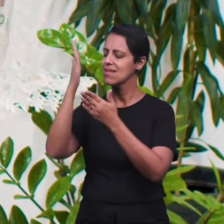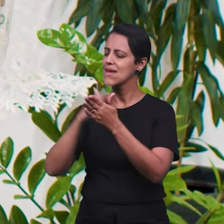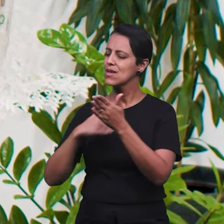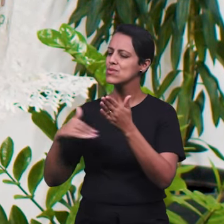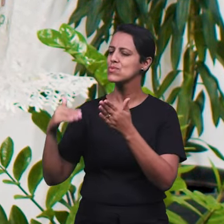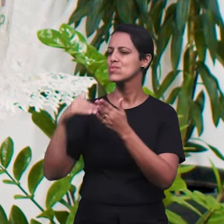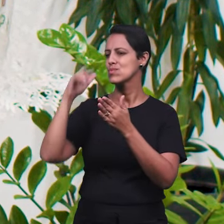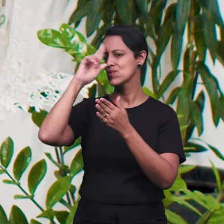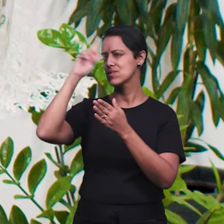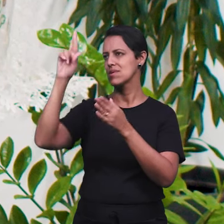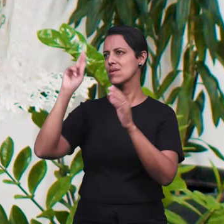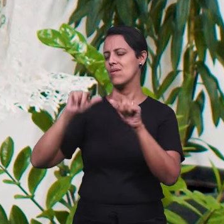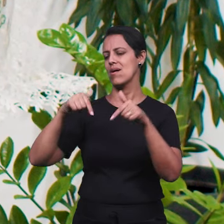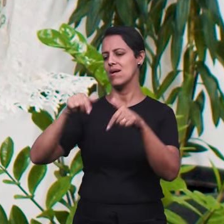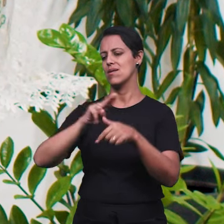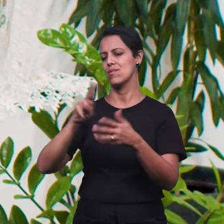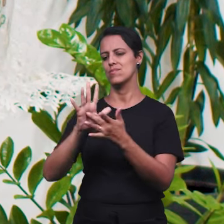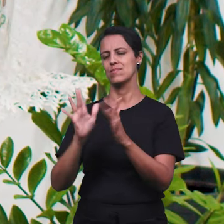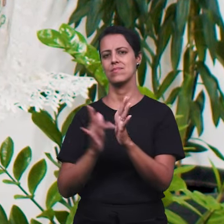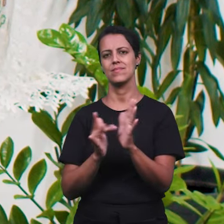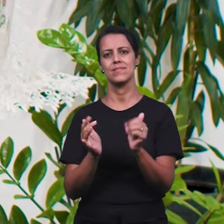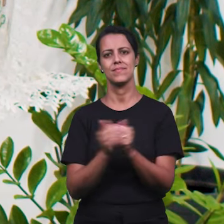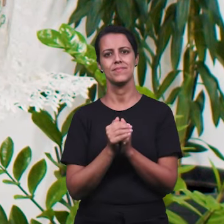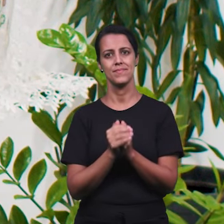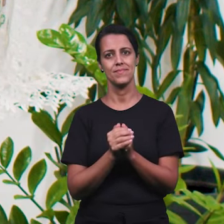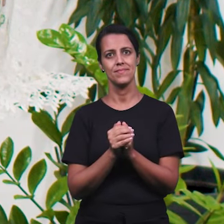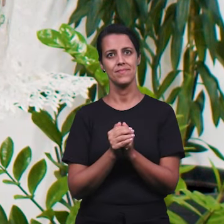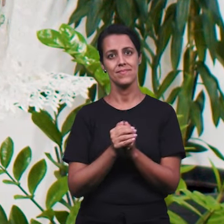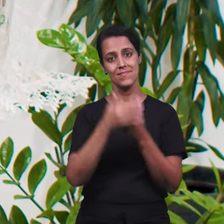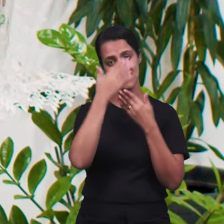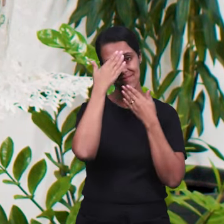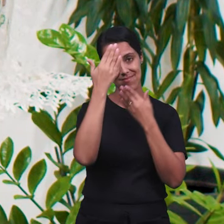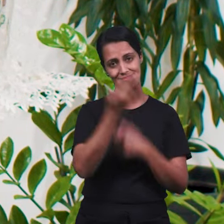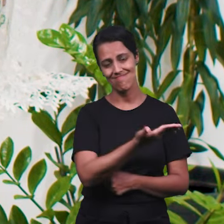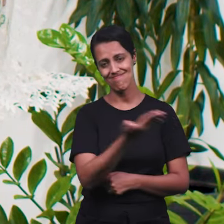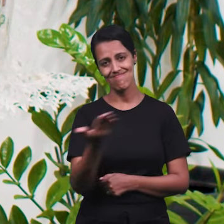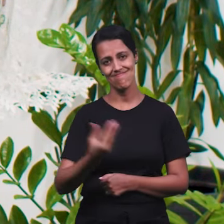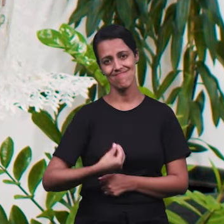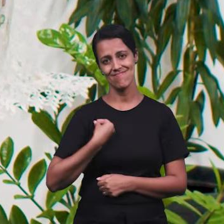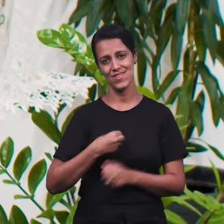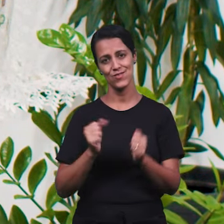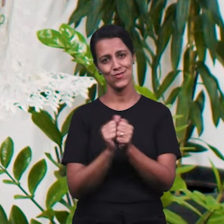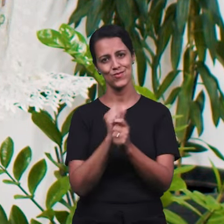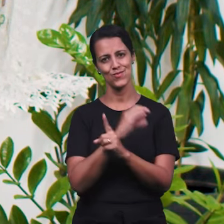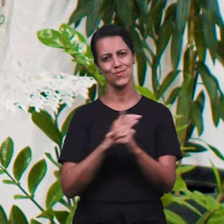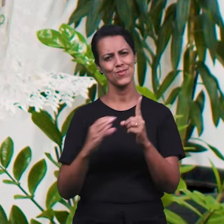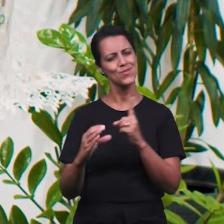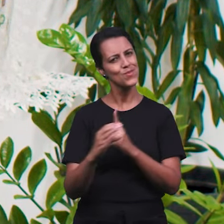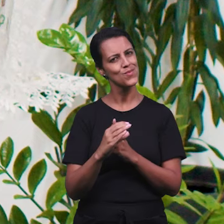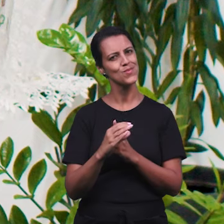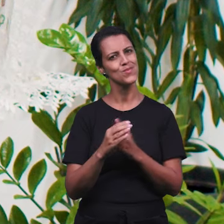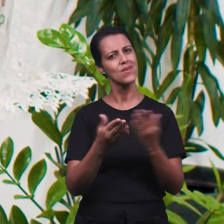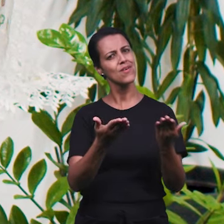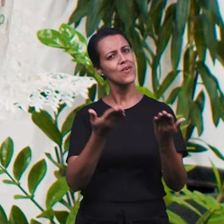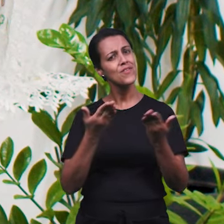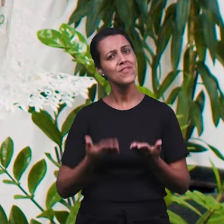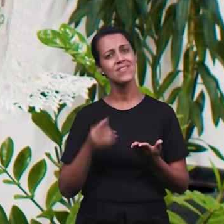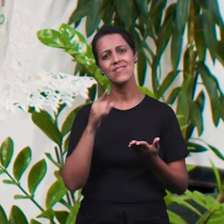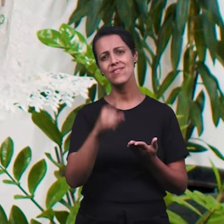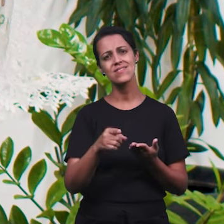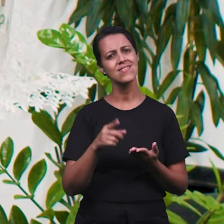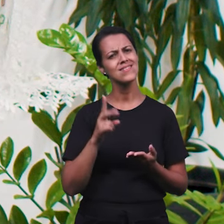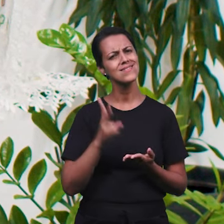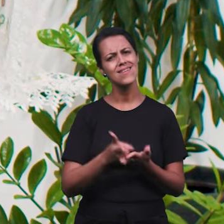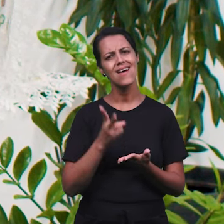tudo que o Senhor tem feito em nossas vidas em nome de Jesus amém agradecemos a todos que participaram desse culto fica aqui o nosso